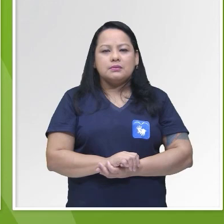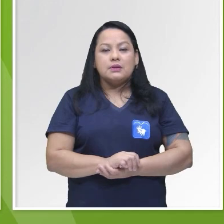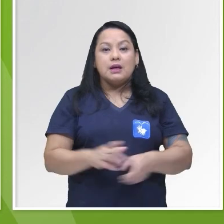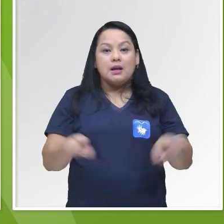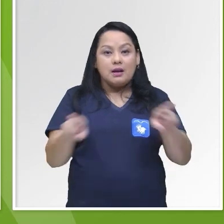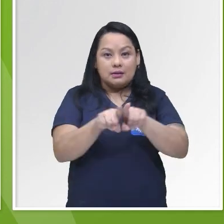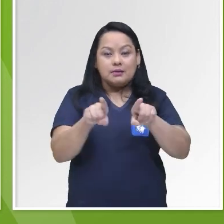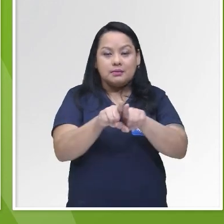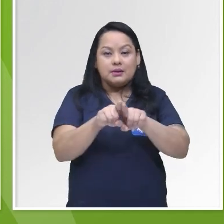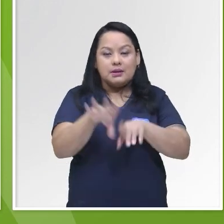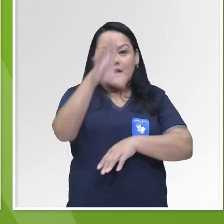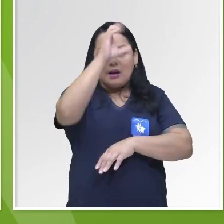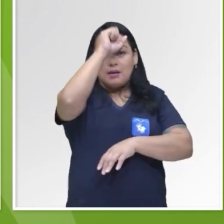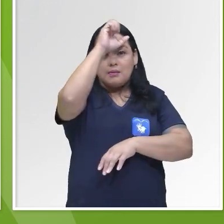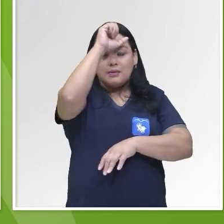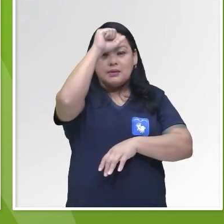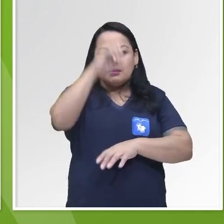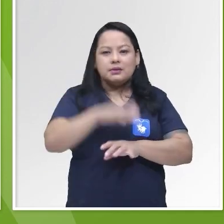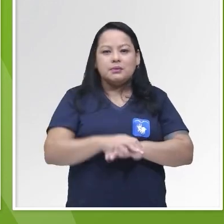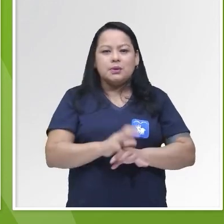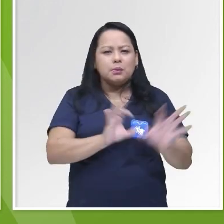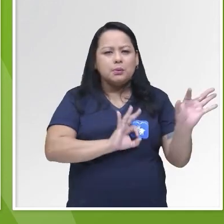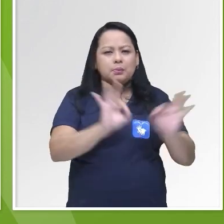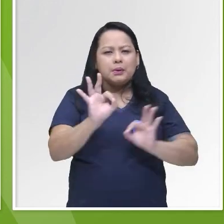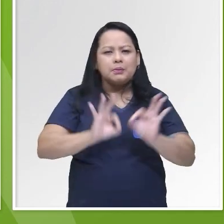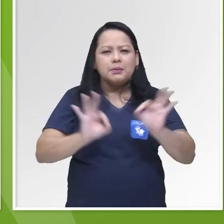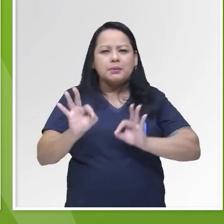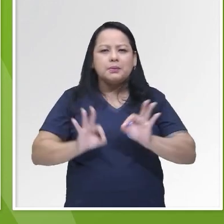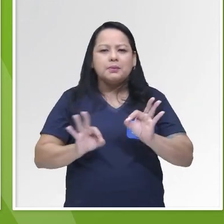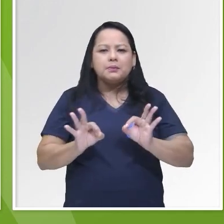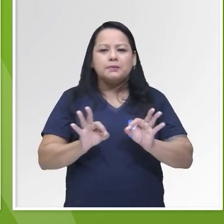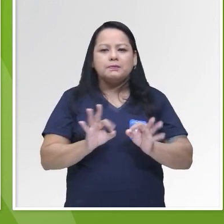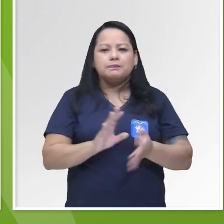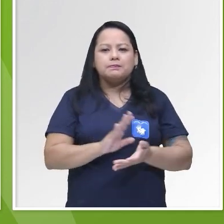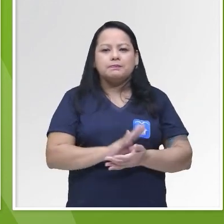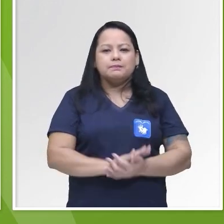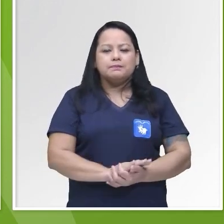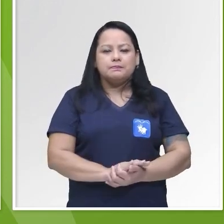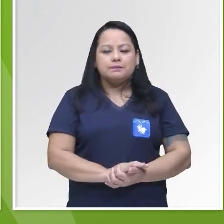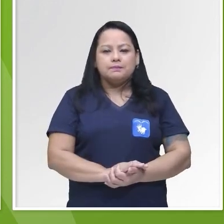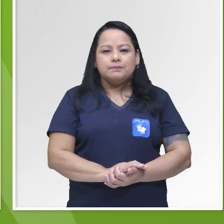Aprendemos o procedimento